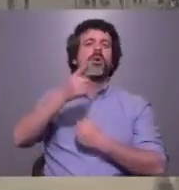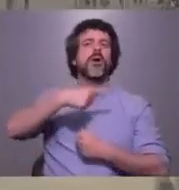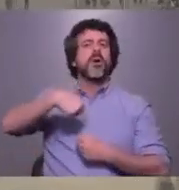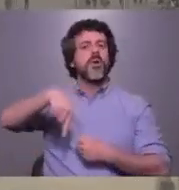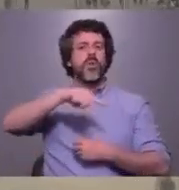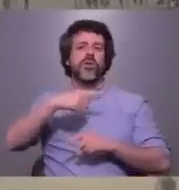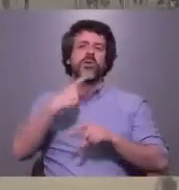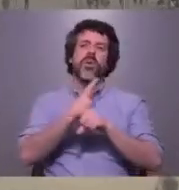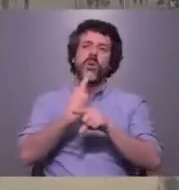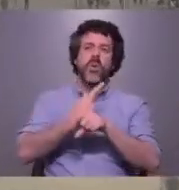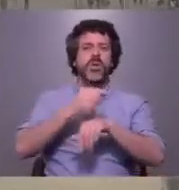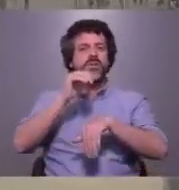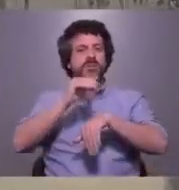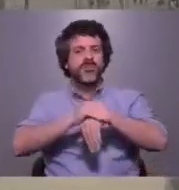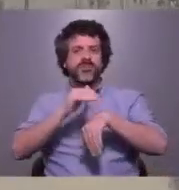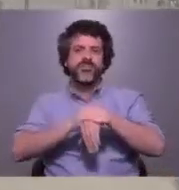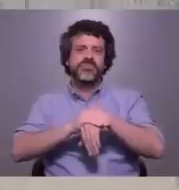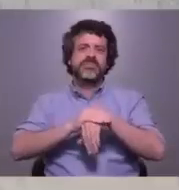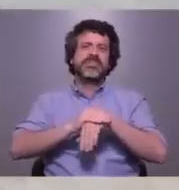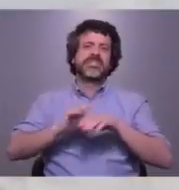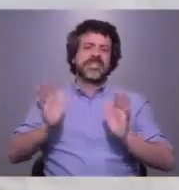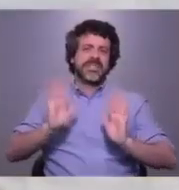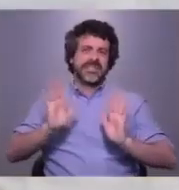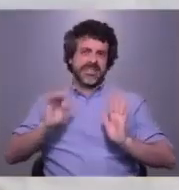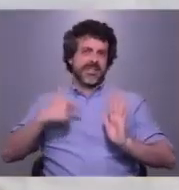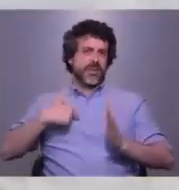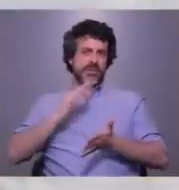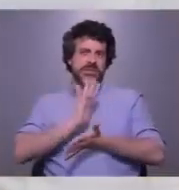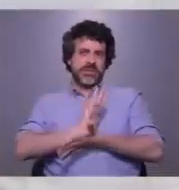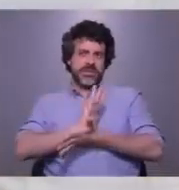que é indigno da vida cristã. Com ela